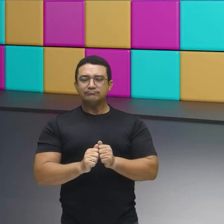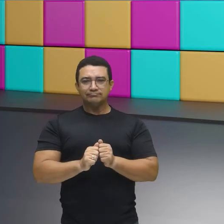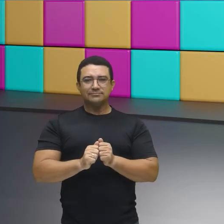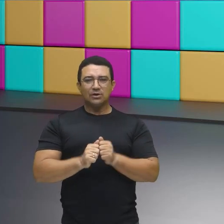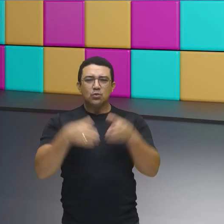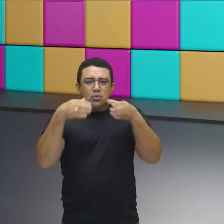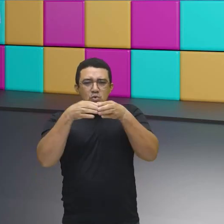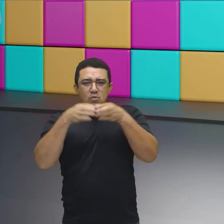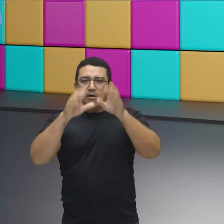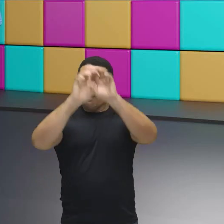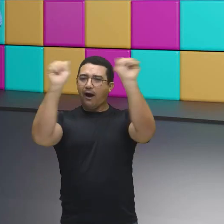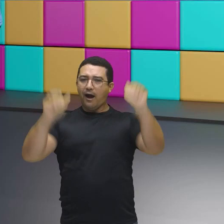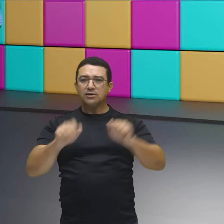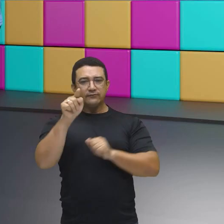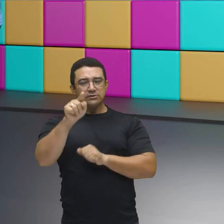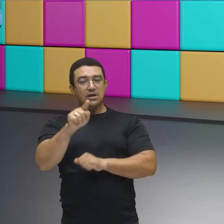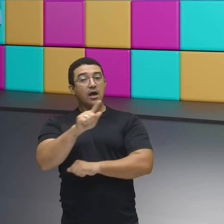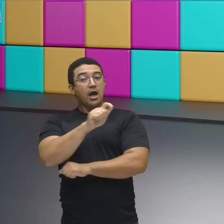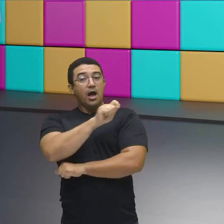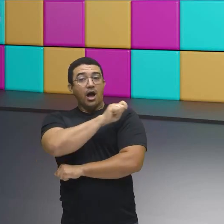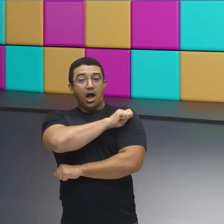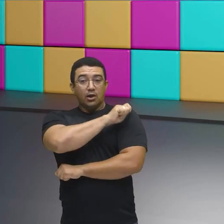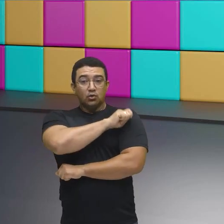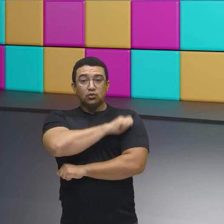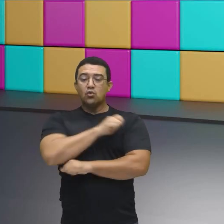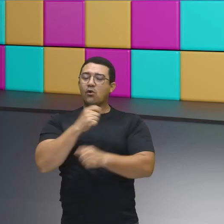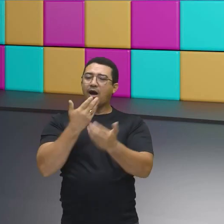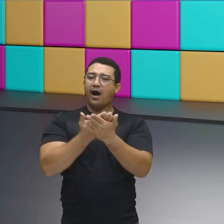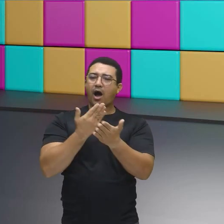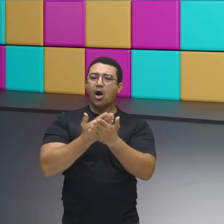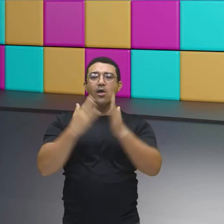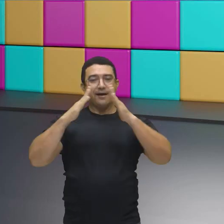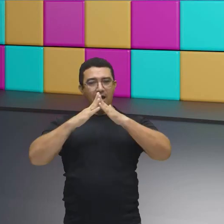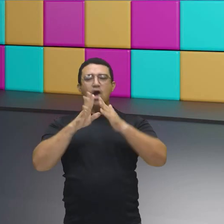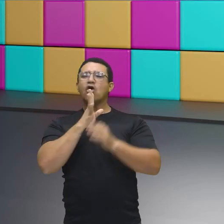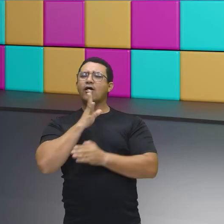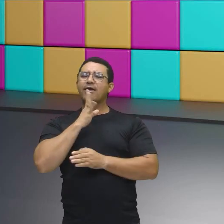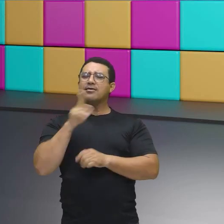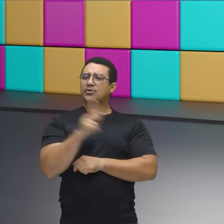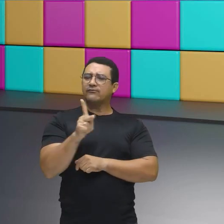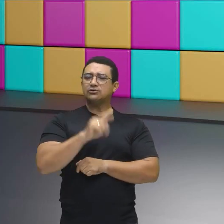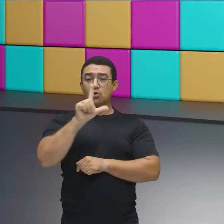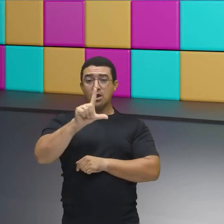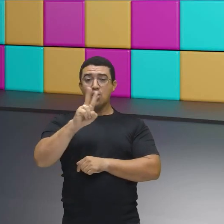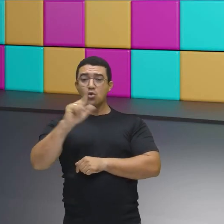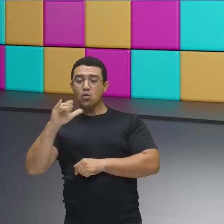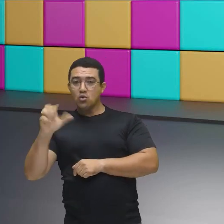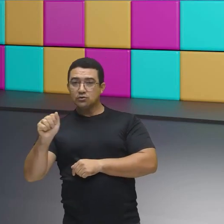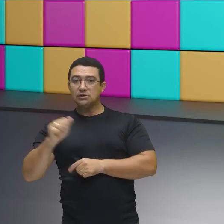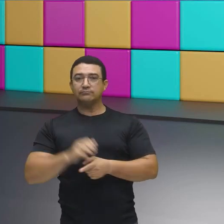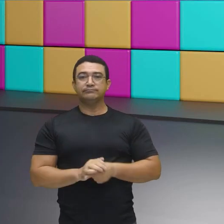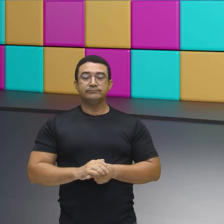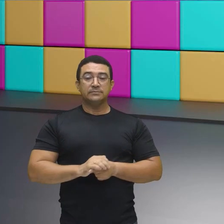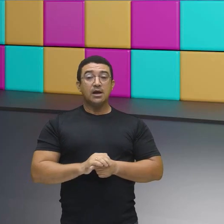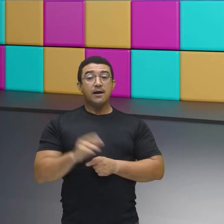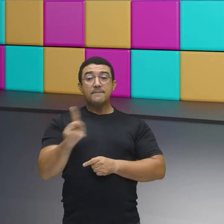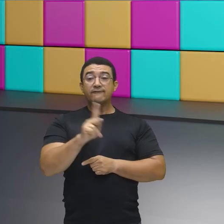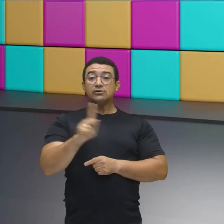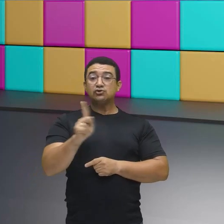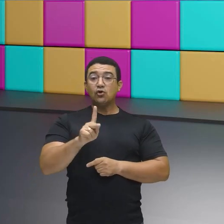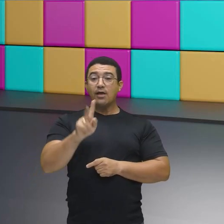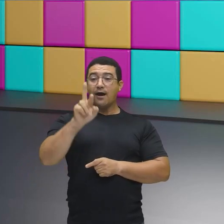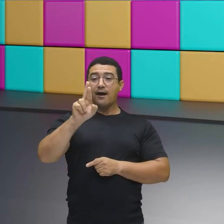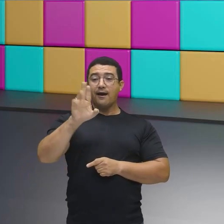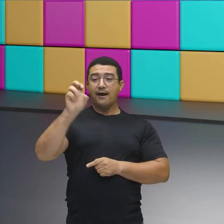você que é aluno do Aula em Casa conhece um pouco a professora Lúcia, já assistiu algumas aulas. Então, como a professora falou, a professora Renata